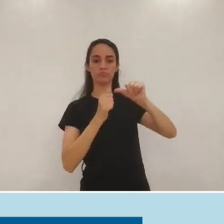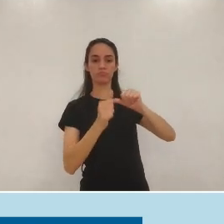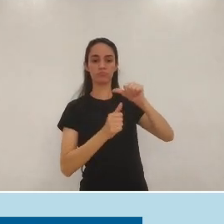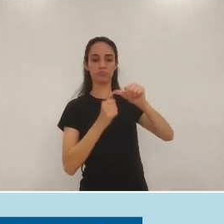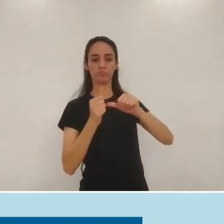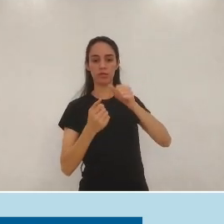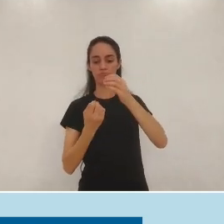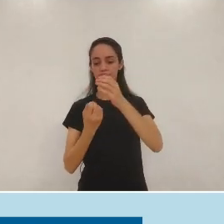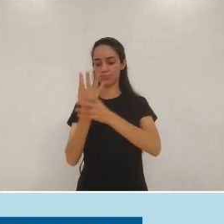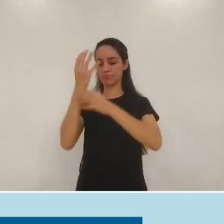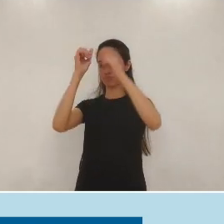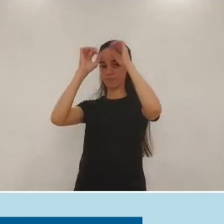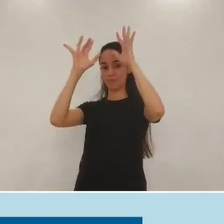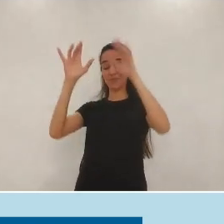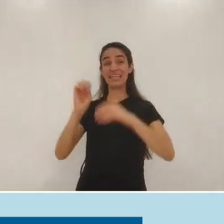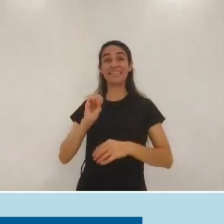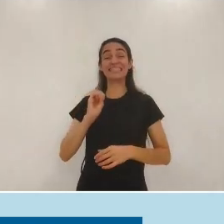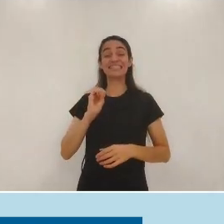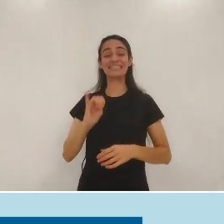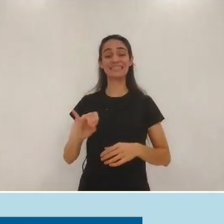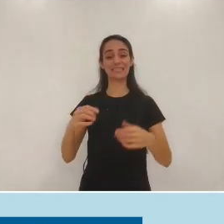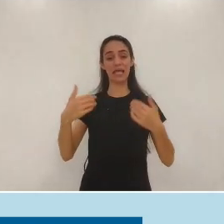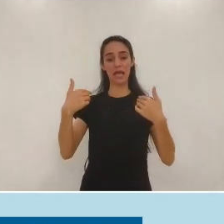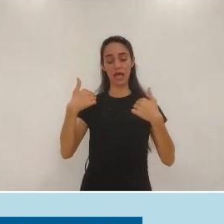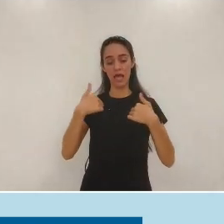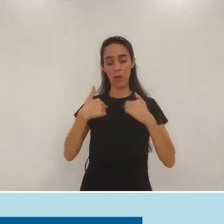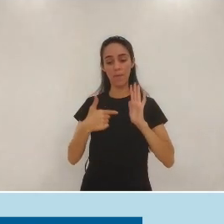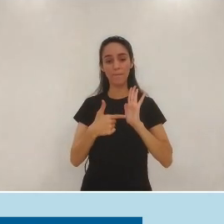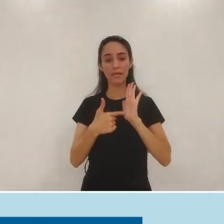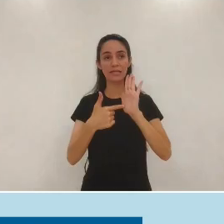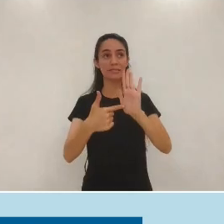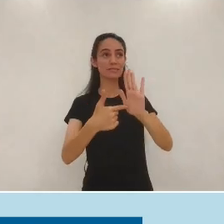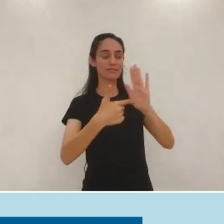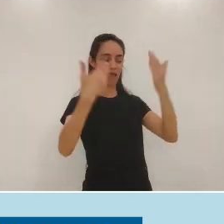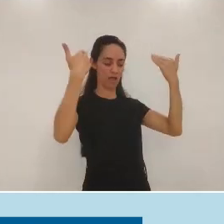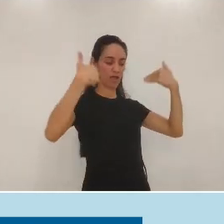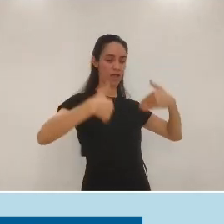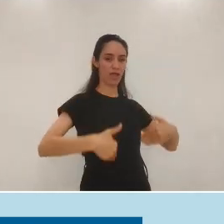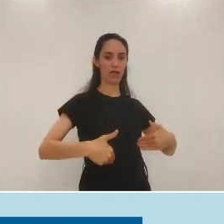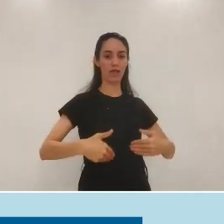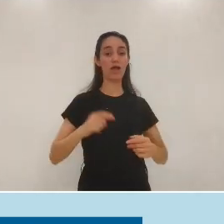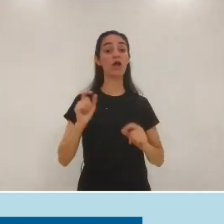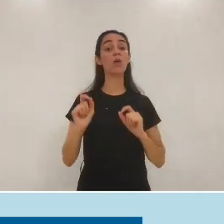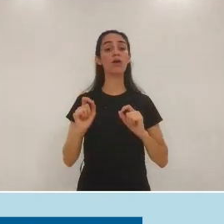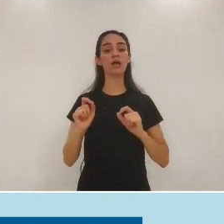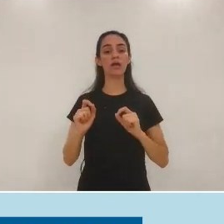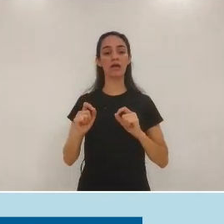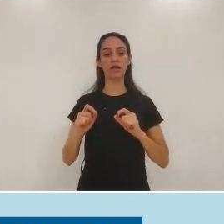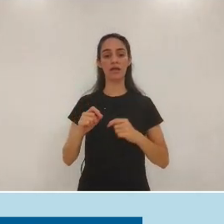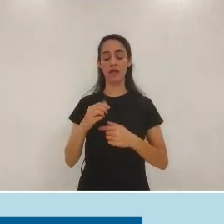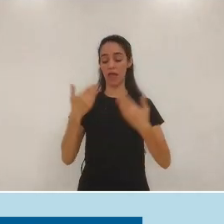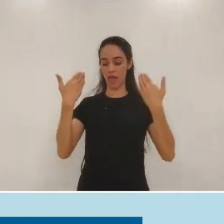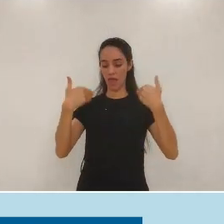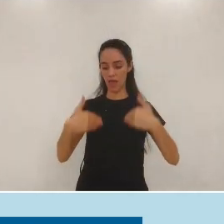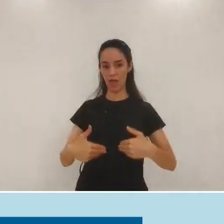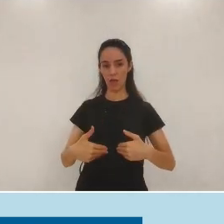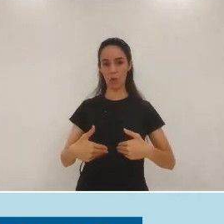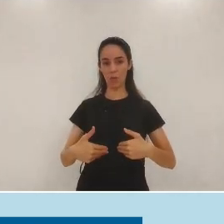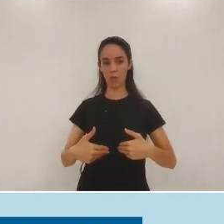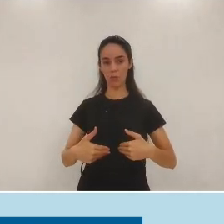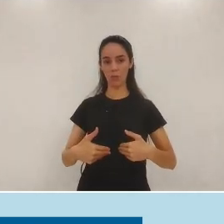fosse apresentar a Elisângela para o mundo, seria a Elisângela que tem síndrome de